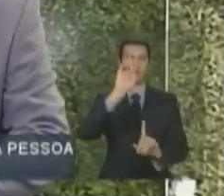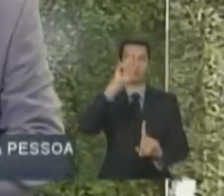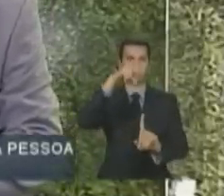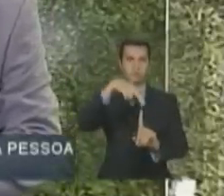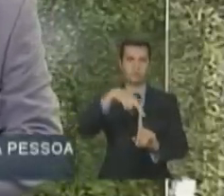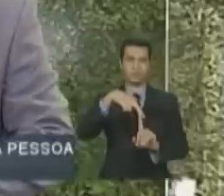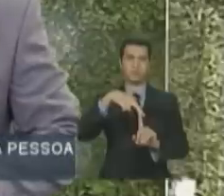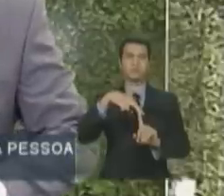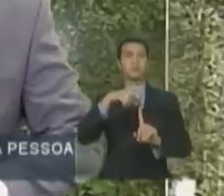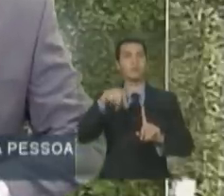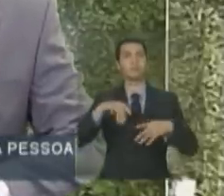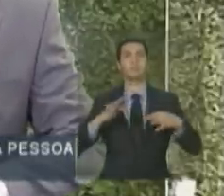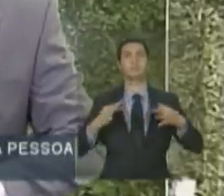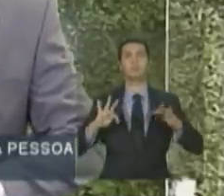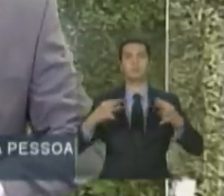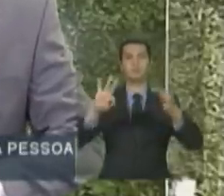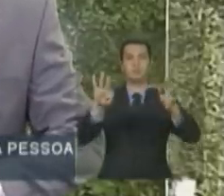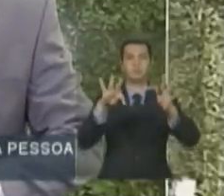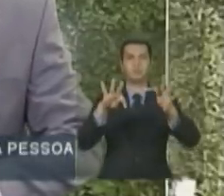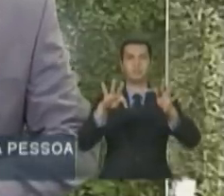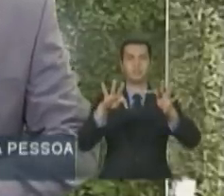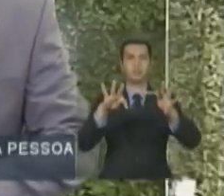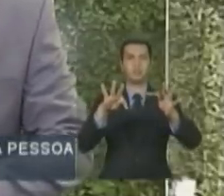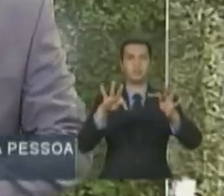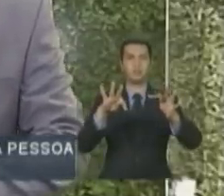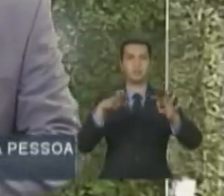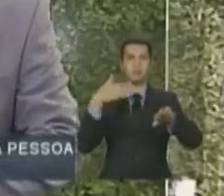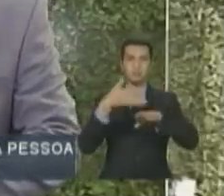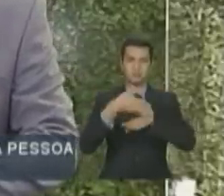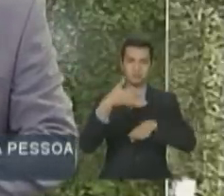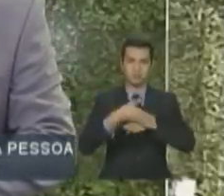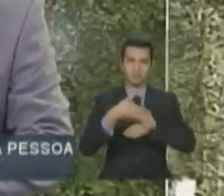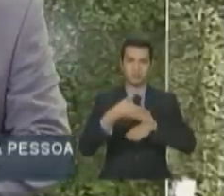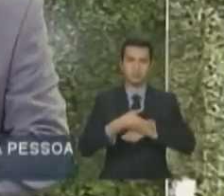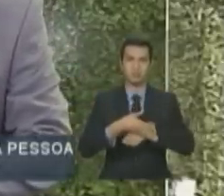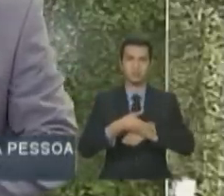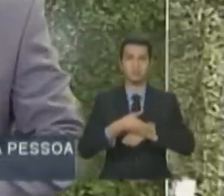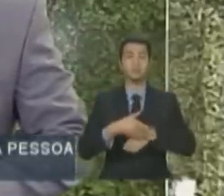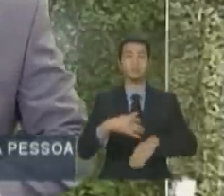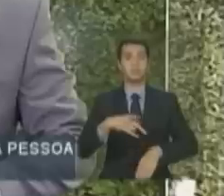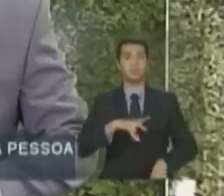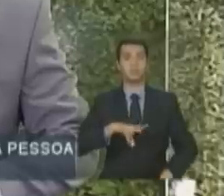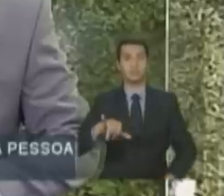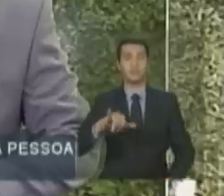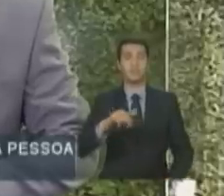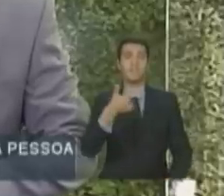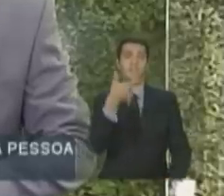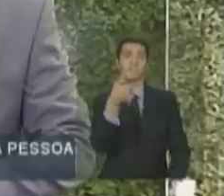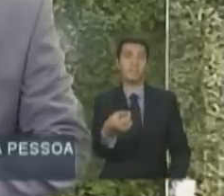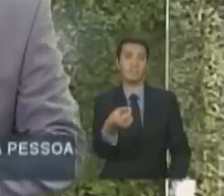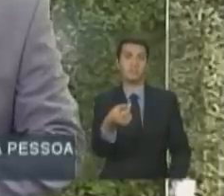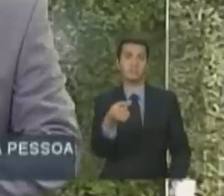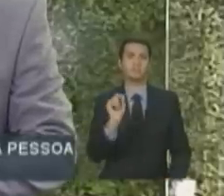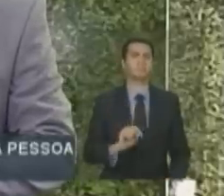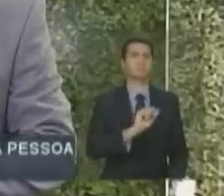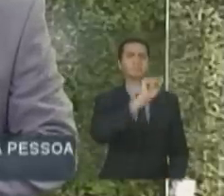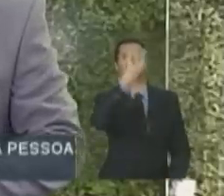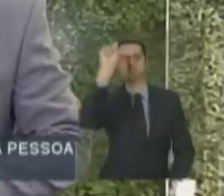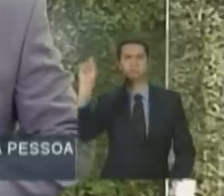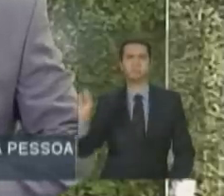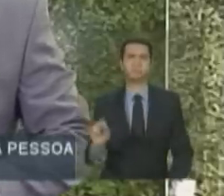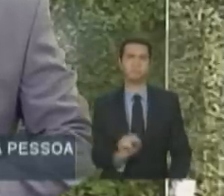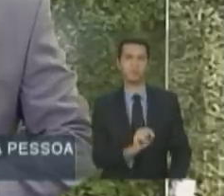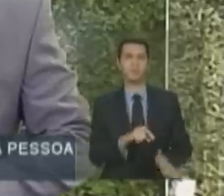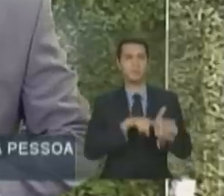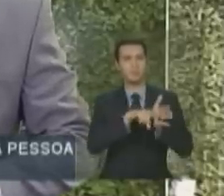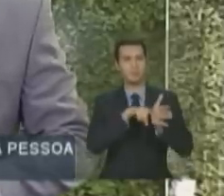Tecnologia Assistiva, com 20 núcleos de pesquisa em universidades